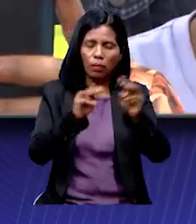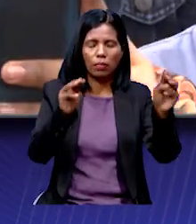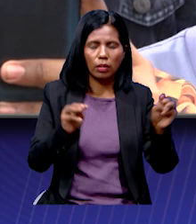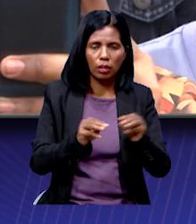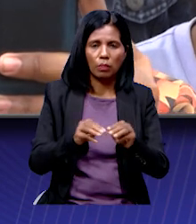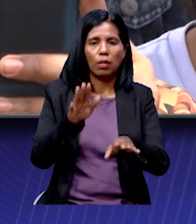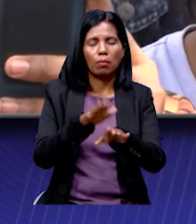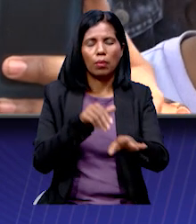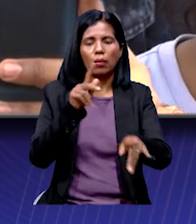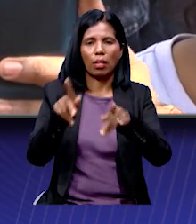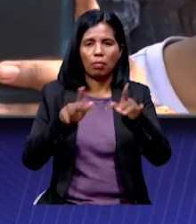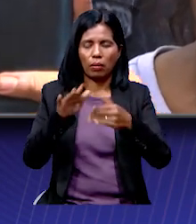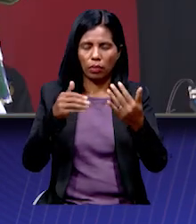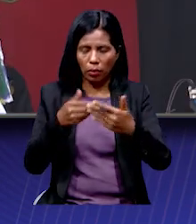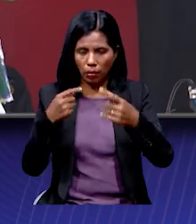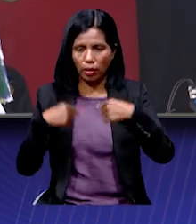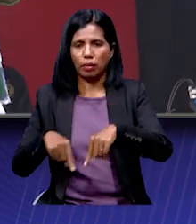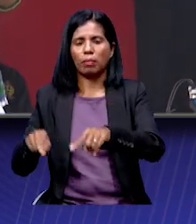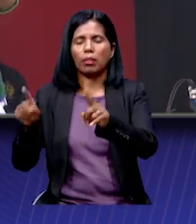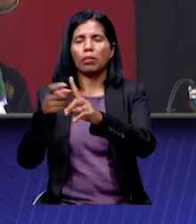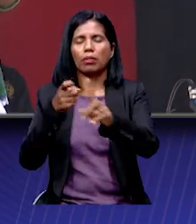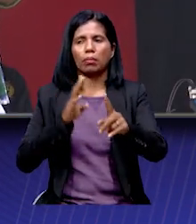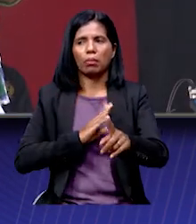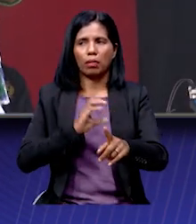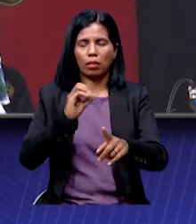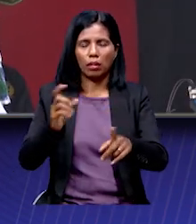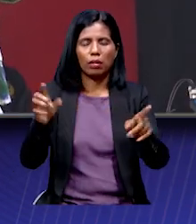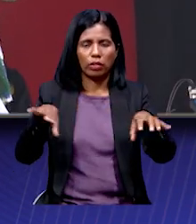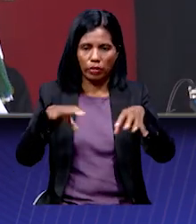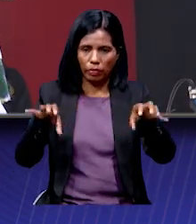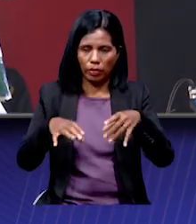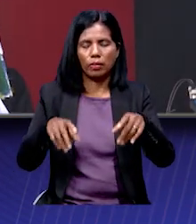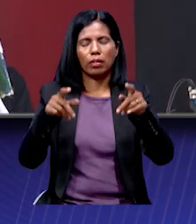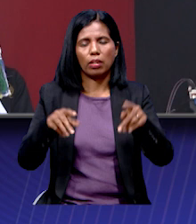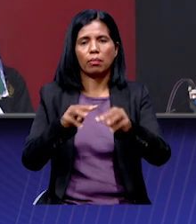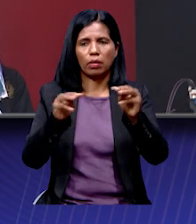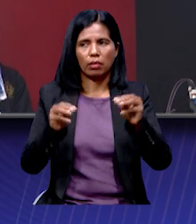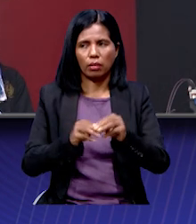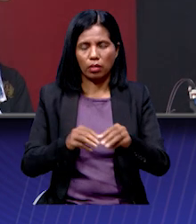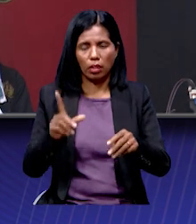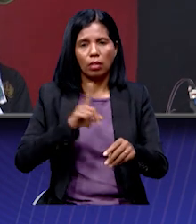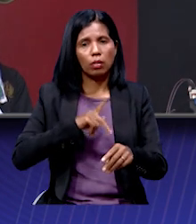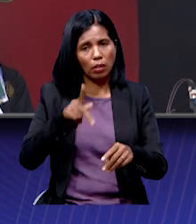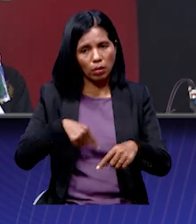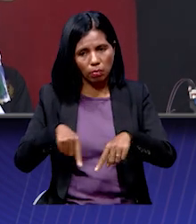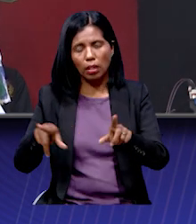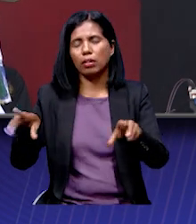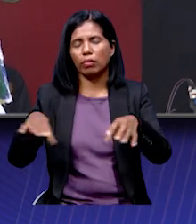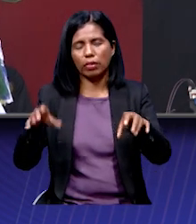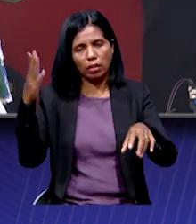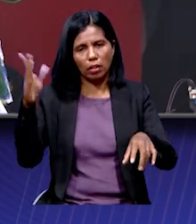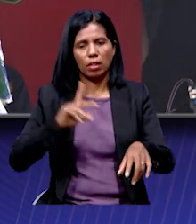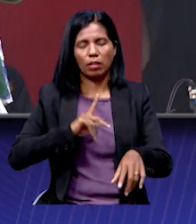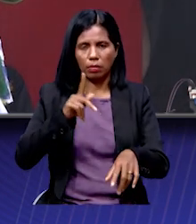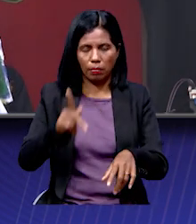dada a população, não é mais mais em Bobonaro, filha fala mais Bobonaro, não é mais Los Palos, filha fala Los Palos, não é desenvolvimento, não